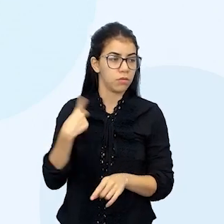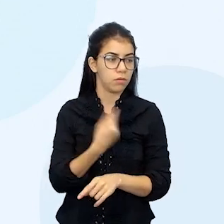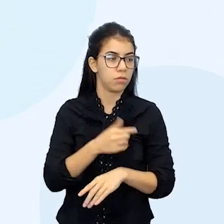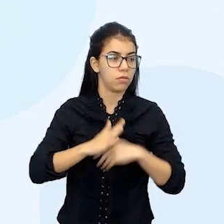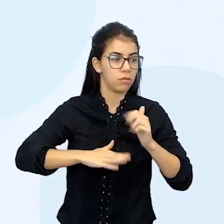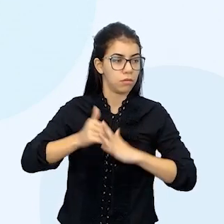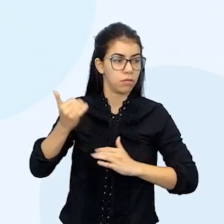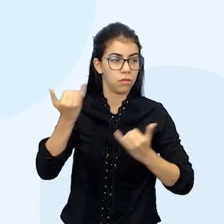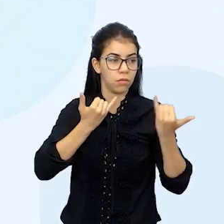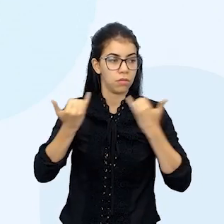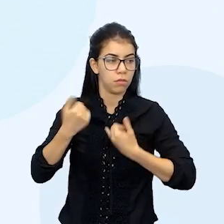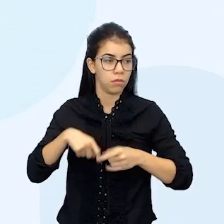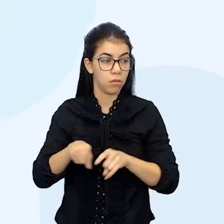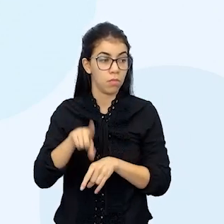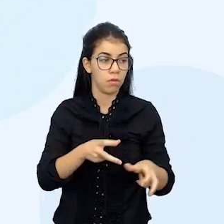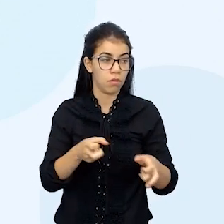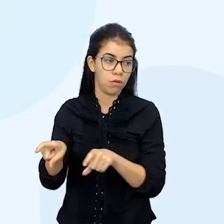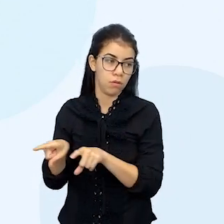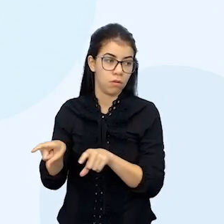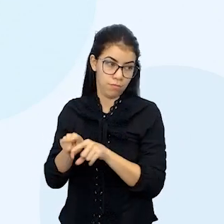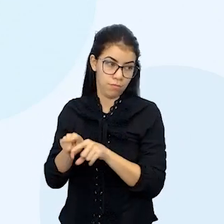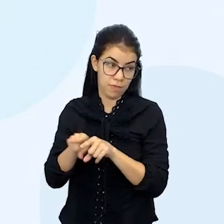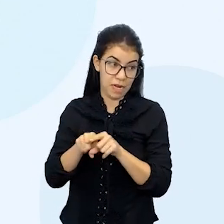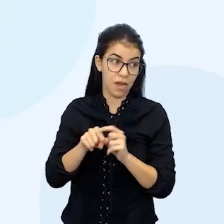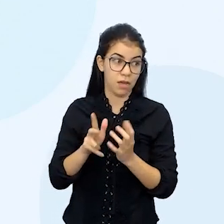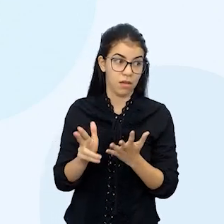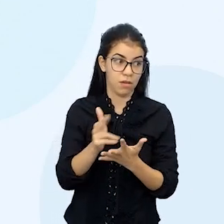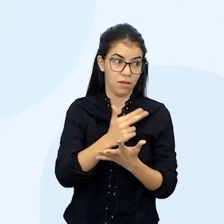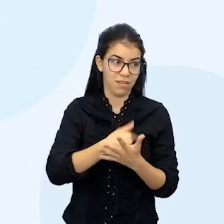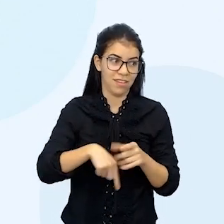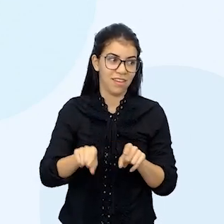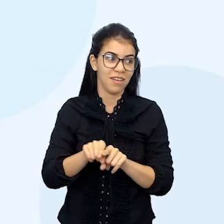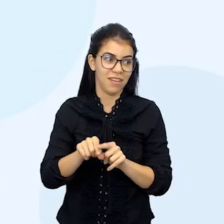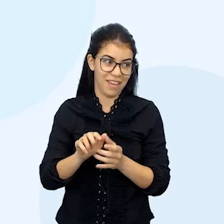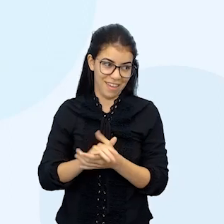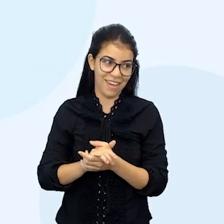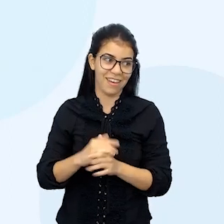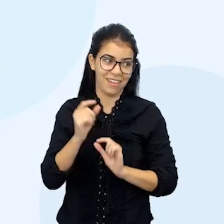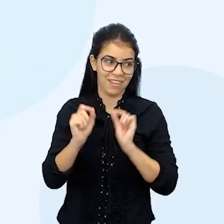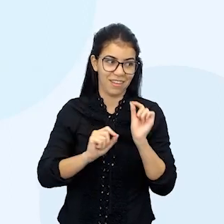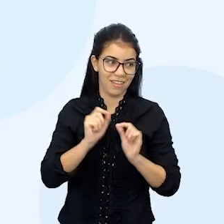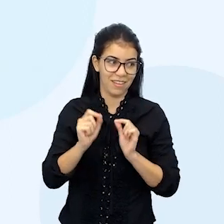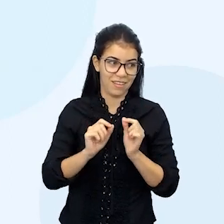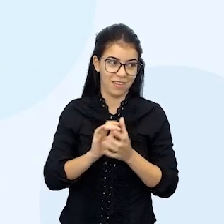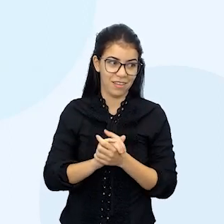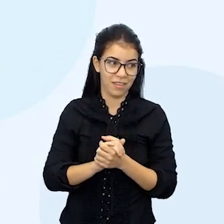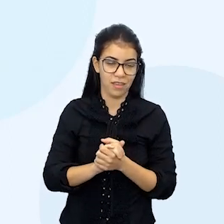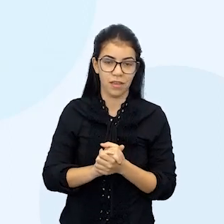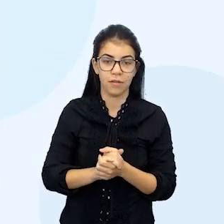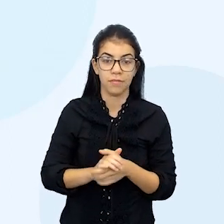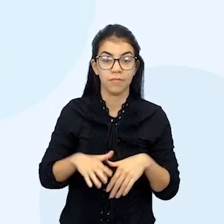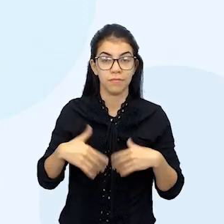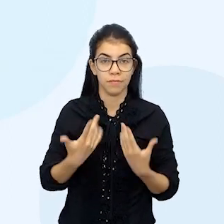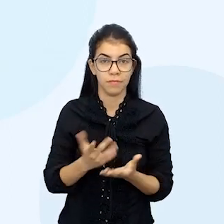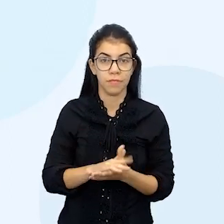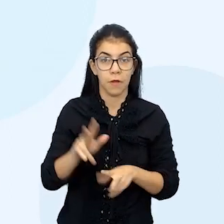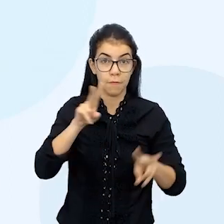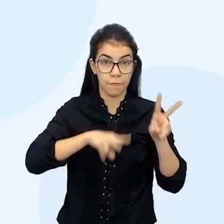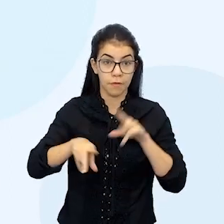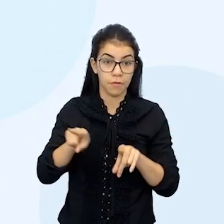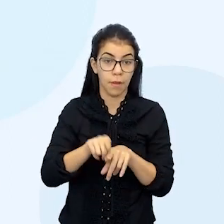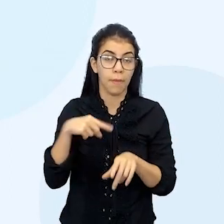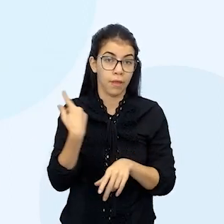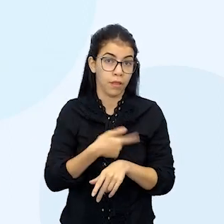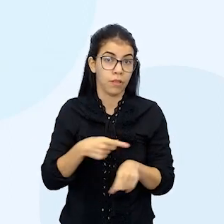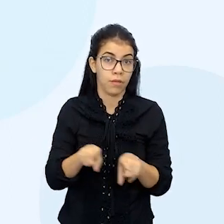encontro formativo, que é identificar e apreciar o desenho, pintura, fotografia e vídeo como modalidade das artes visuais, né?